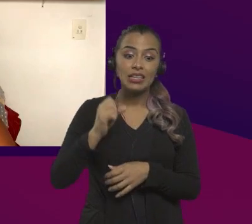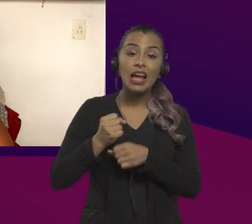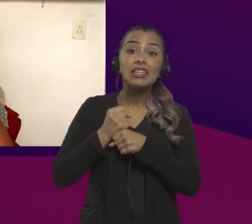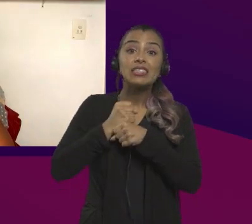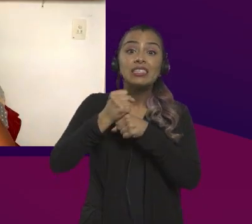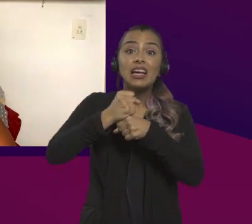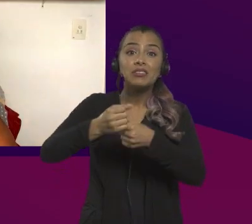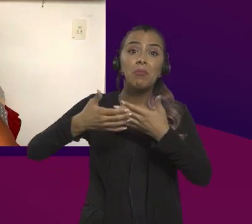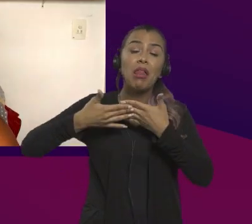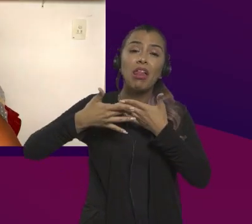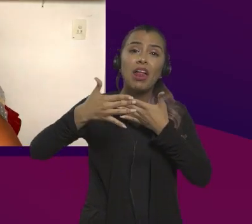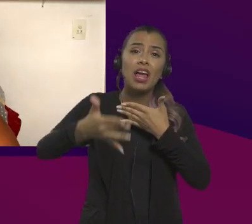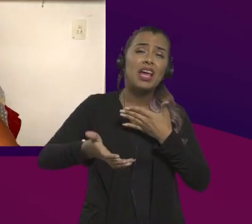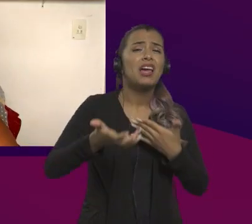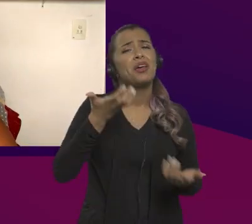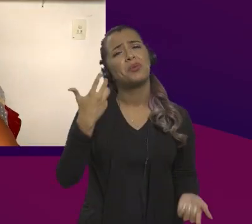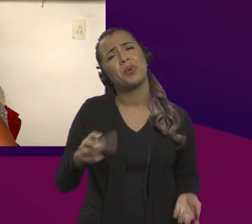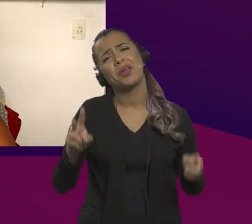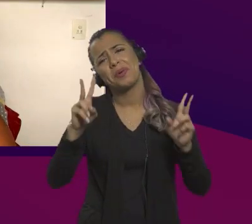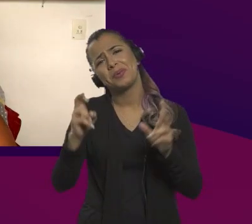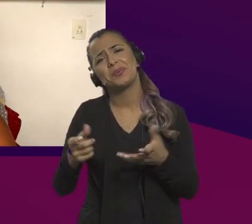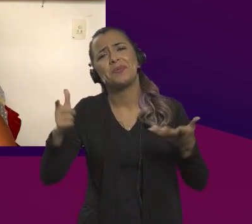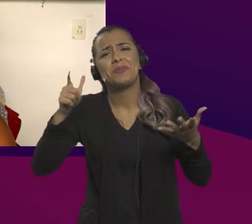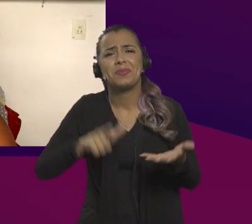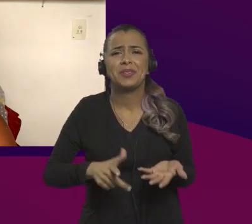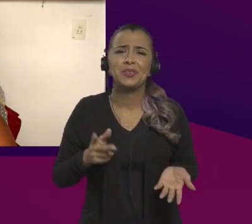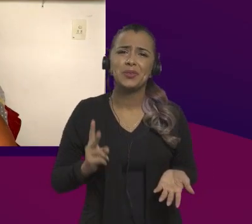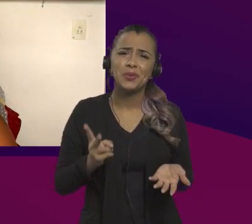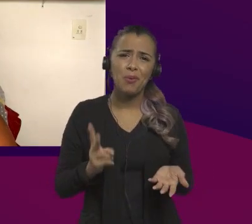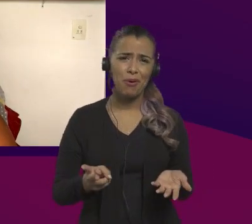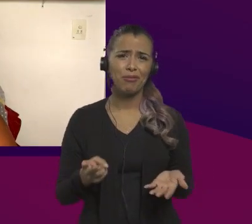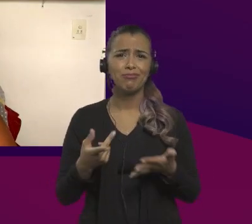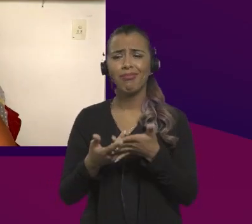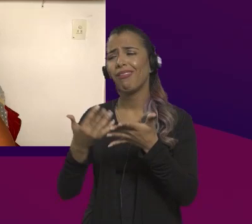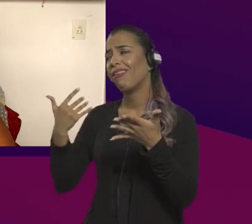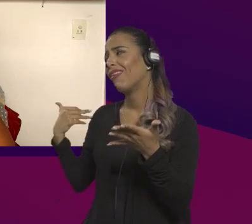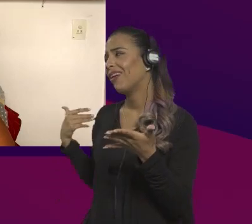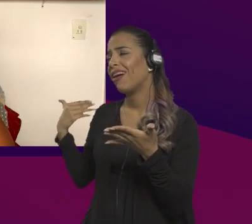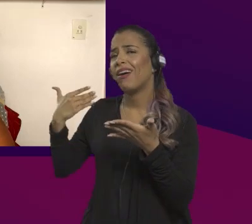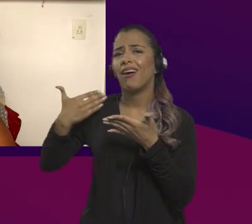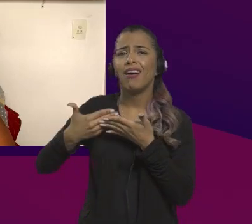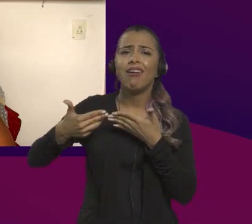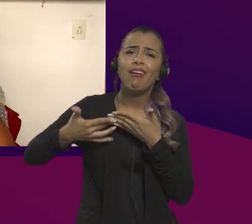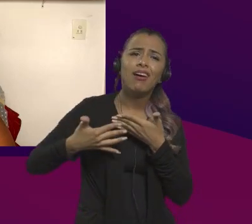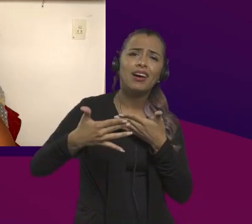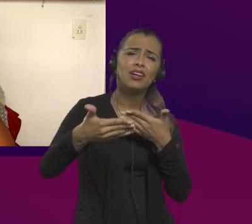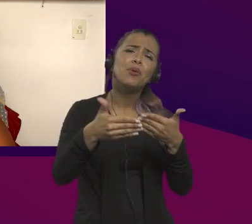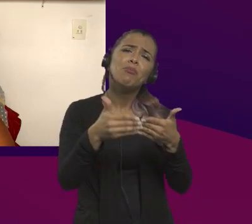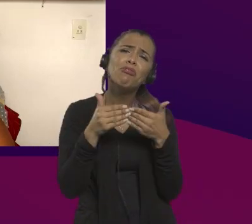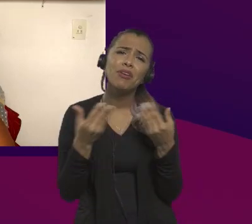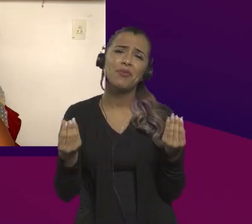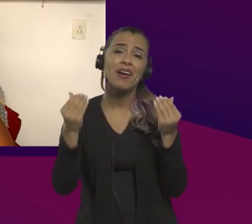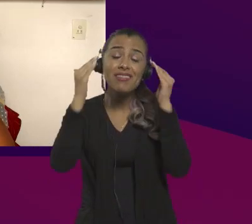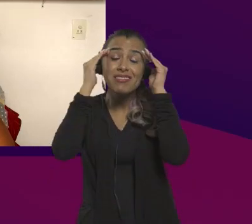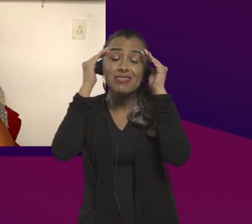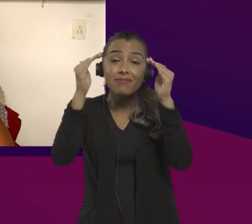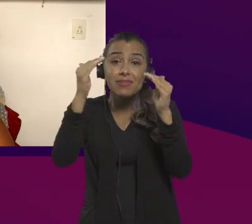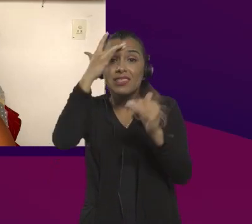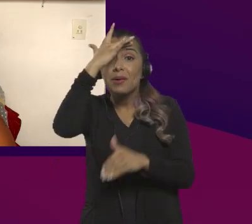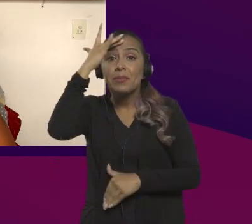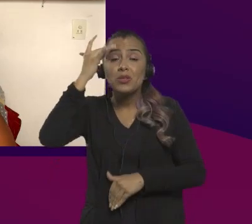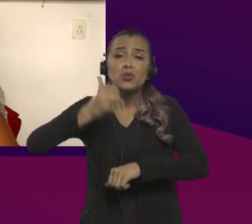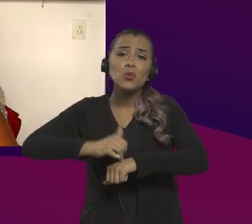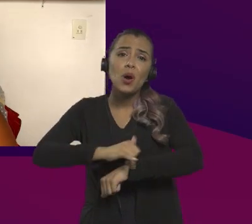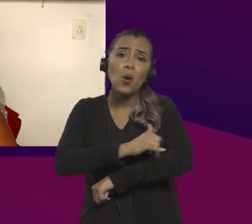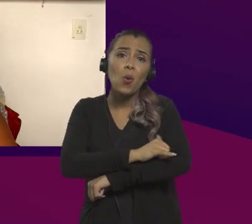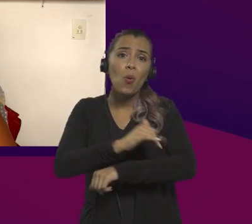já há quase 10 anos, né? Então, sim, por favor, respeitem as pessoas gordas, façam roupas para elas, atendam elas bem, tratem